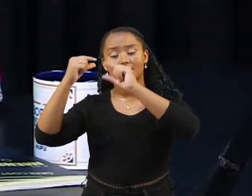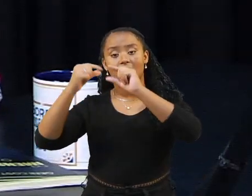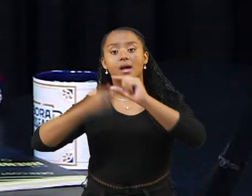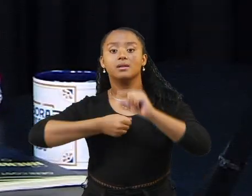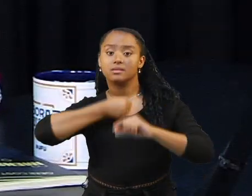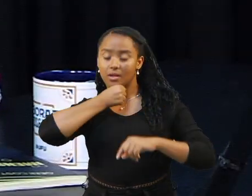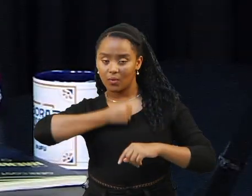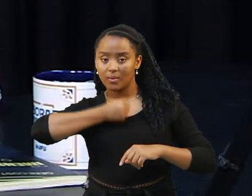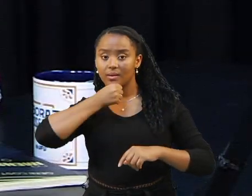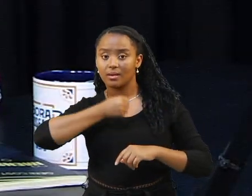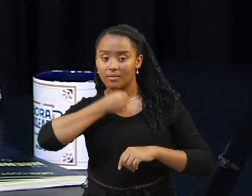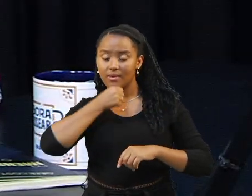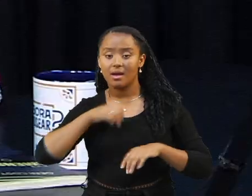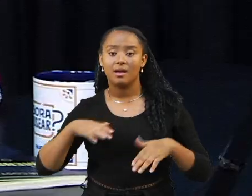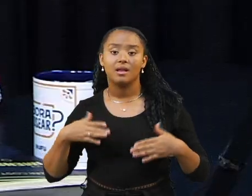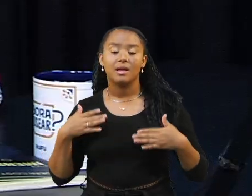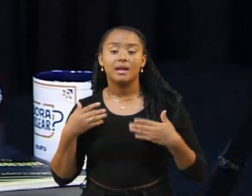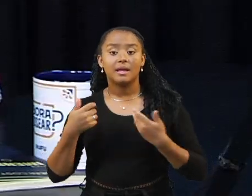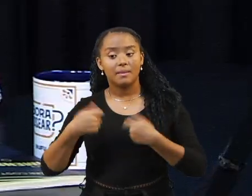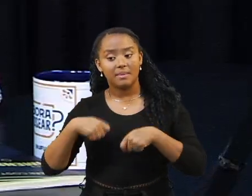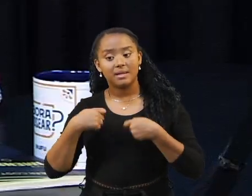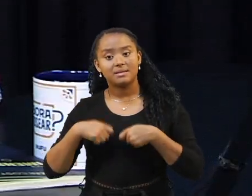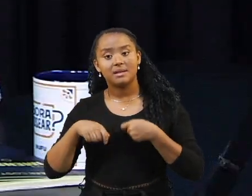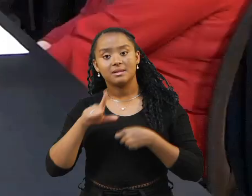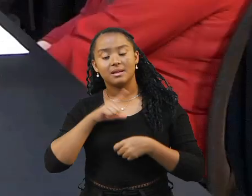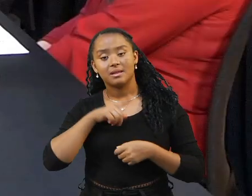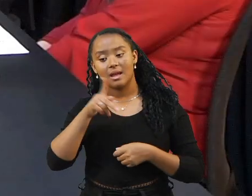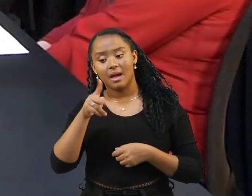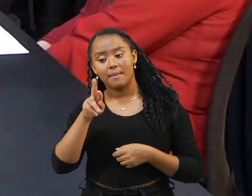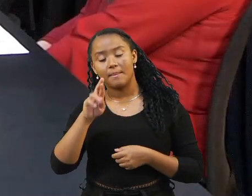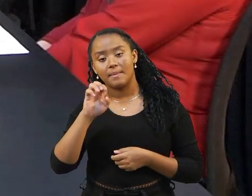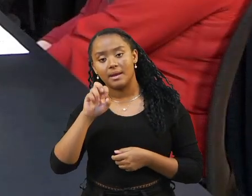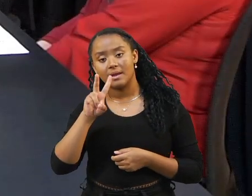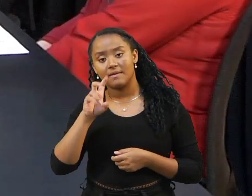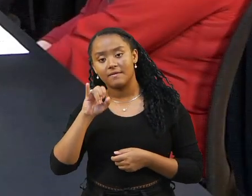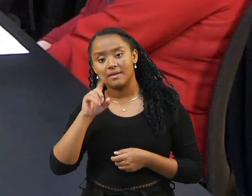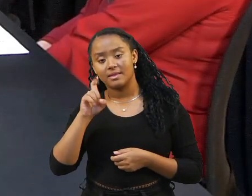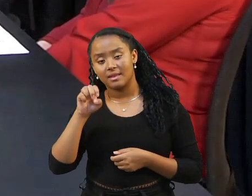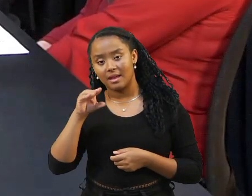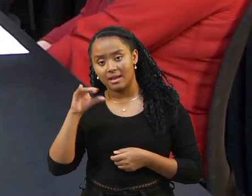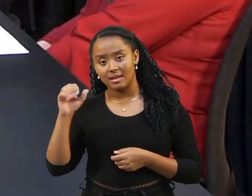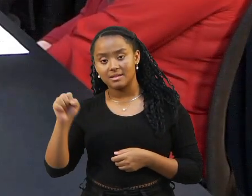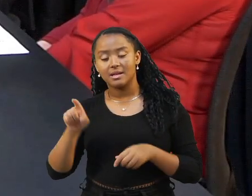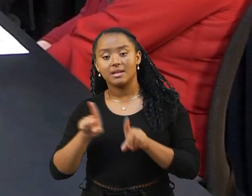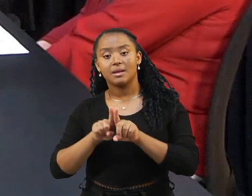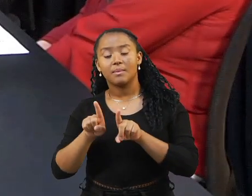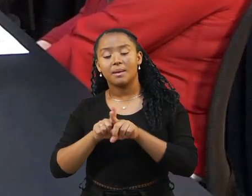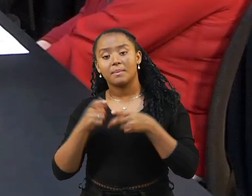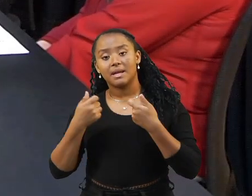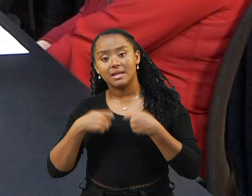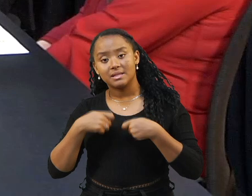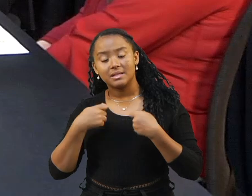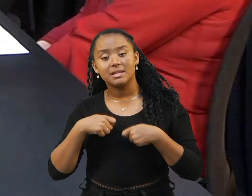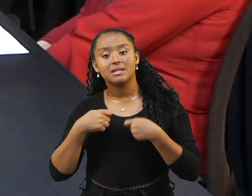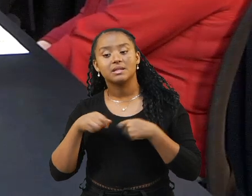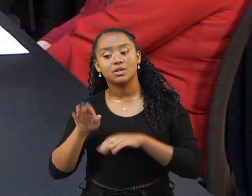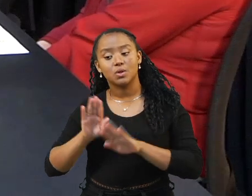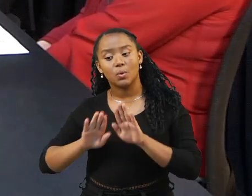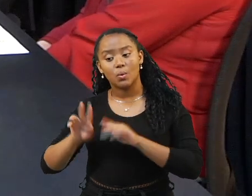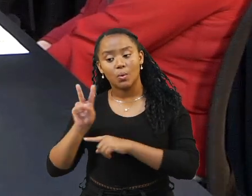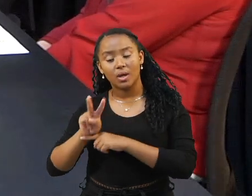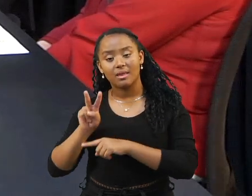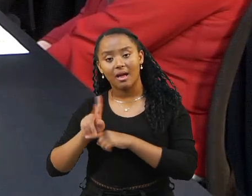vez mais estão envelhecendo. E ela precisa dessa previdência e ela precisa